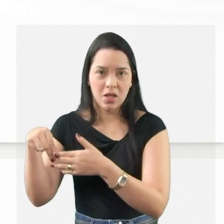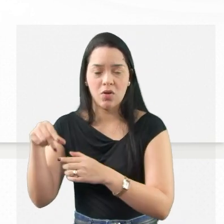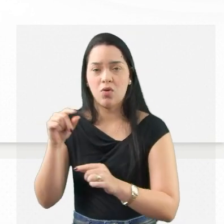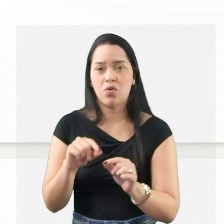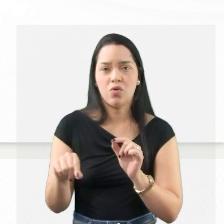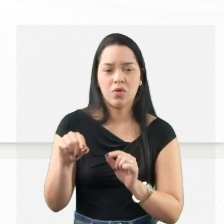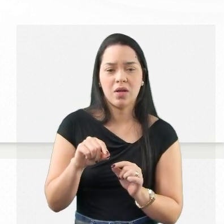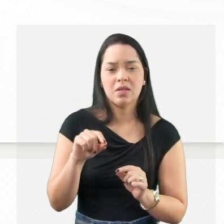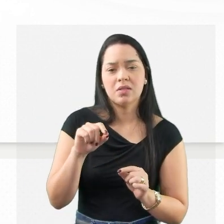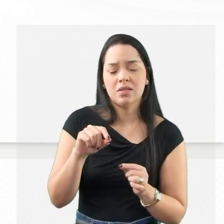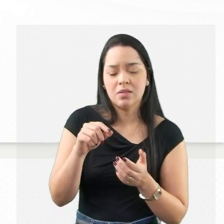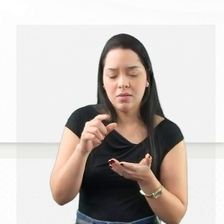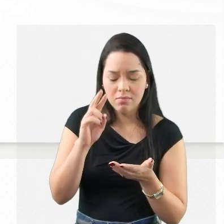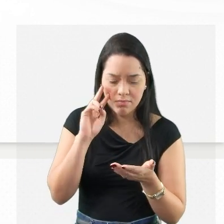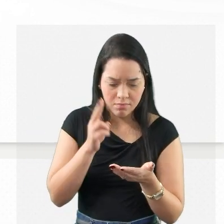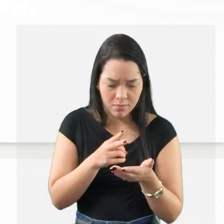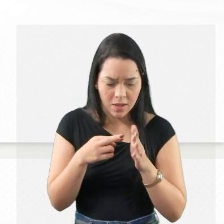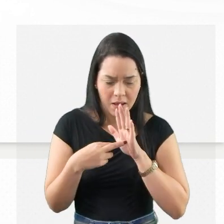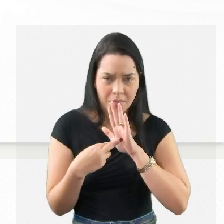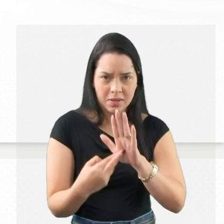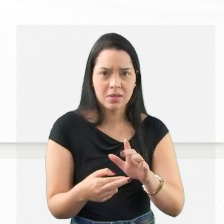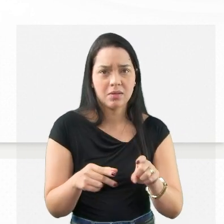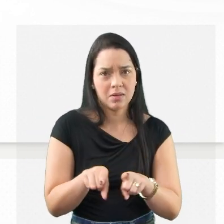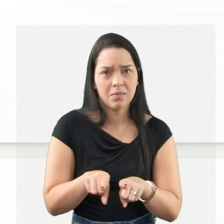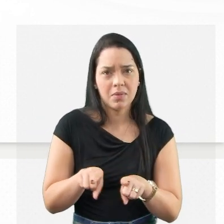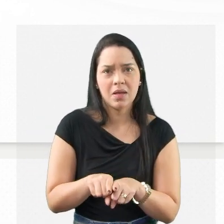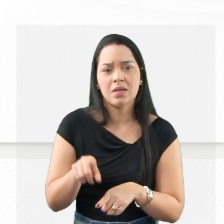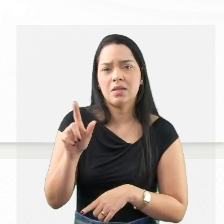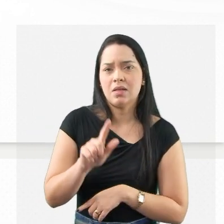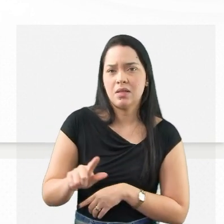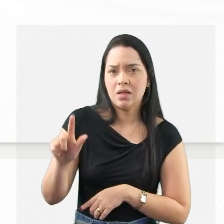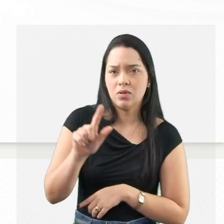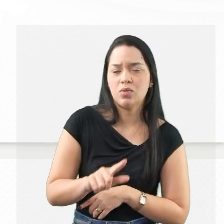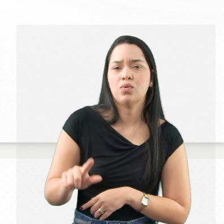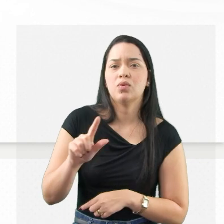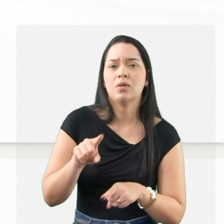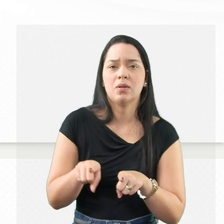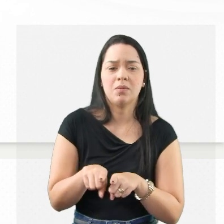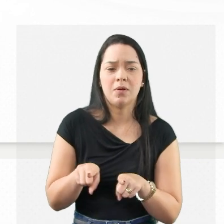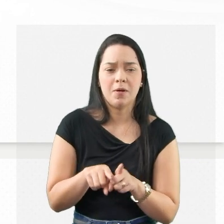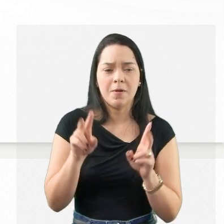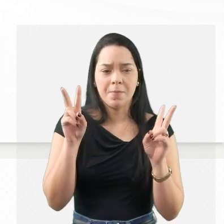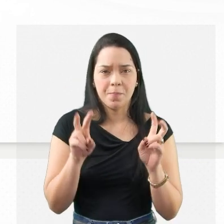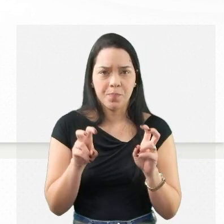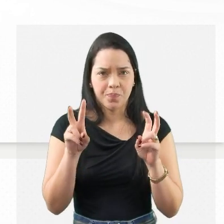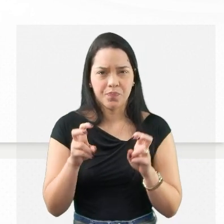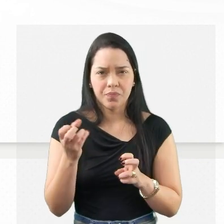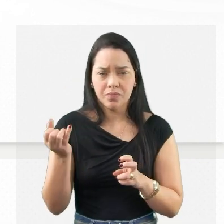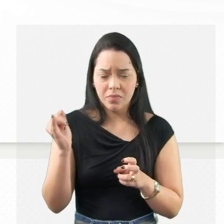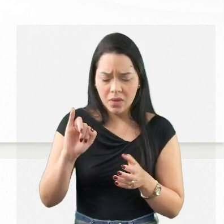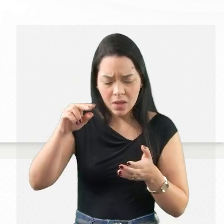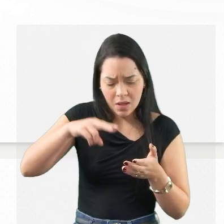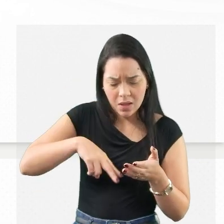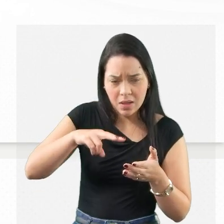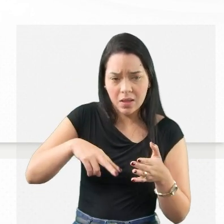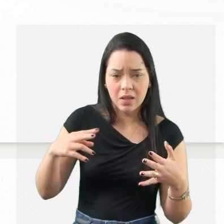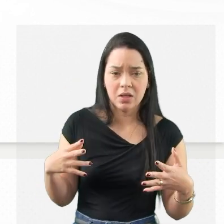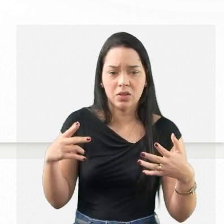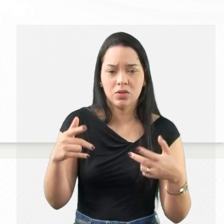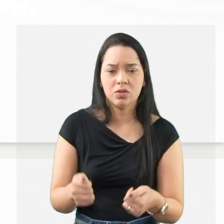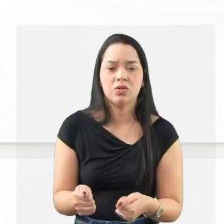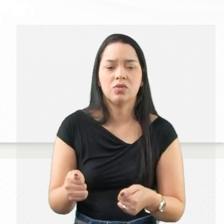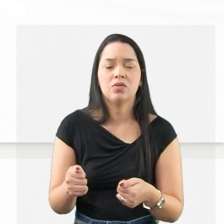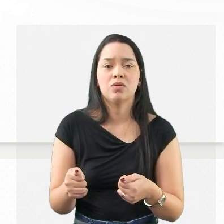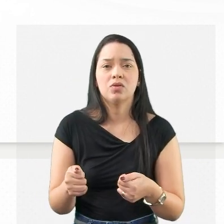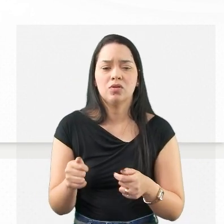Esse folhetinho representando essa literatura, a temática, se vocês forem fazer a leitura na íntegra, aqui eu coloquei só